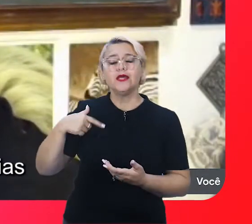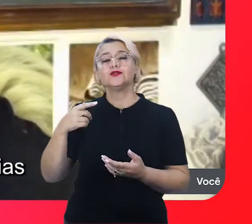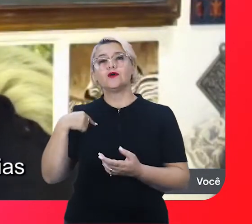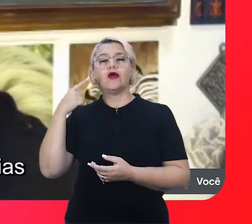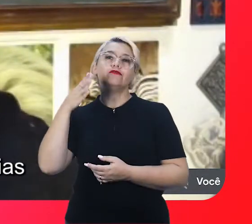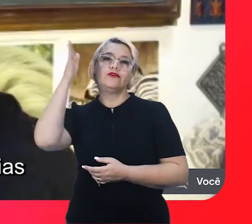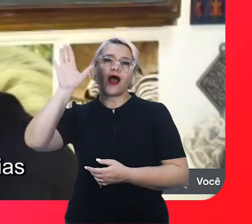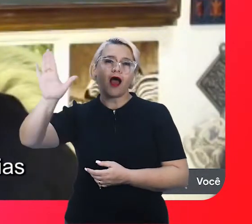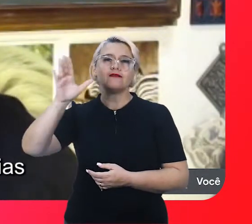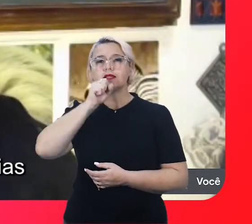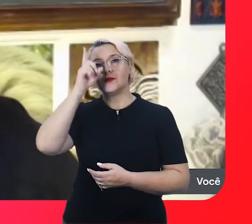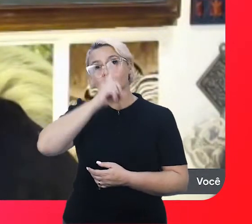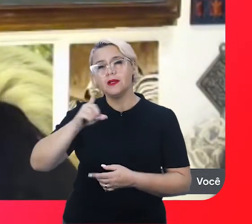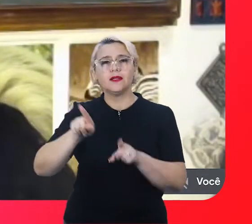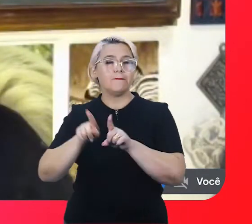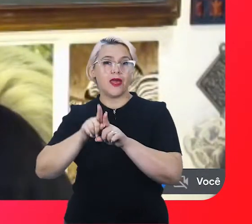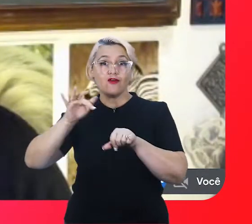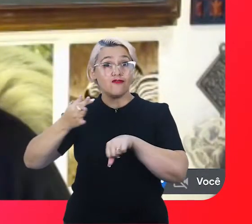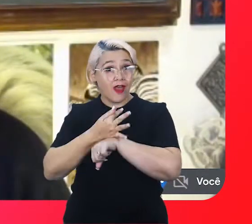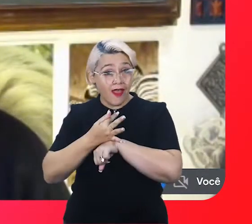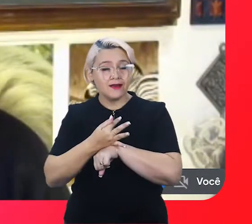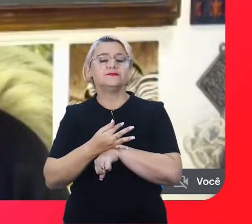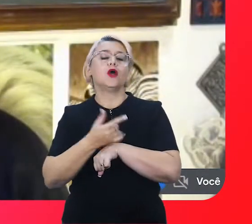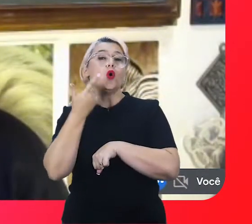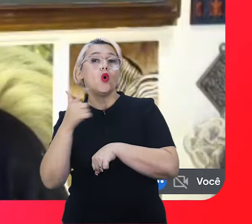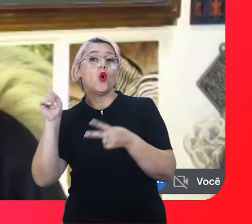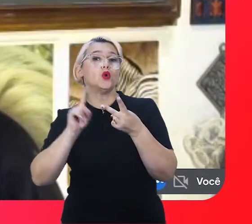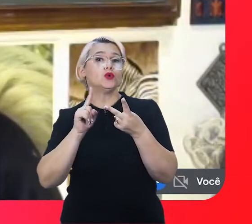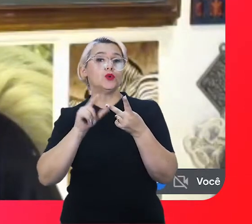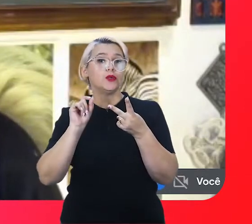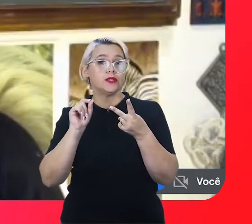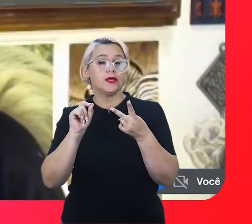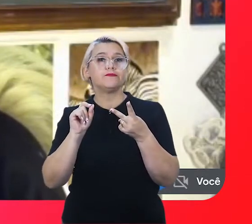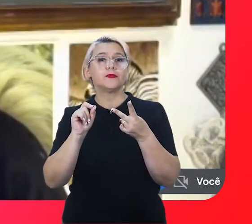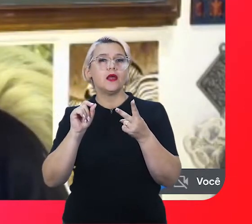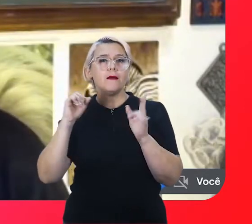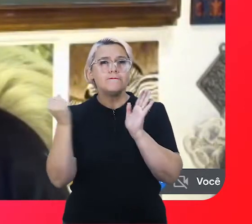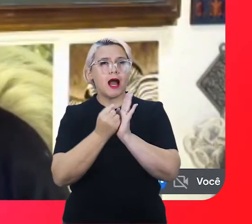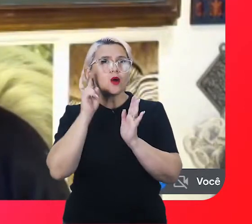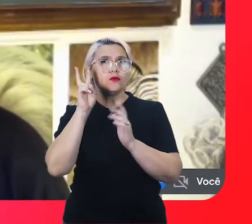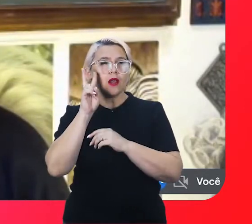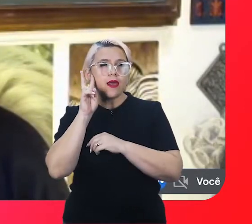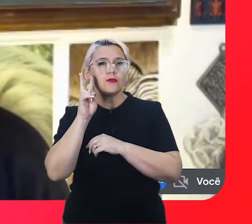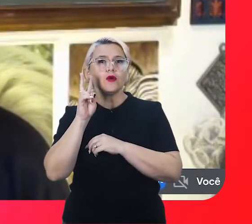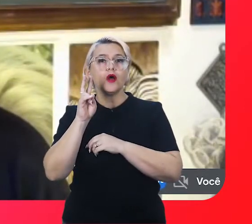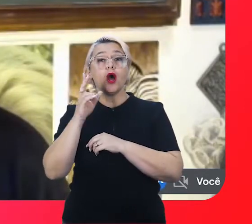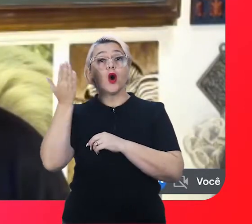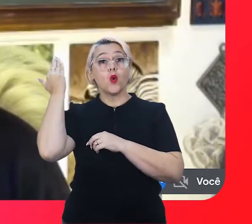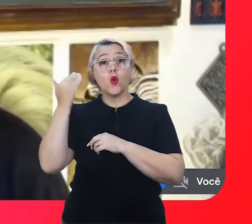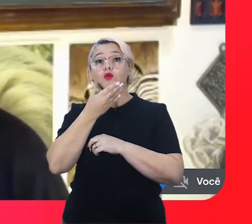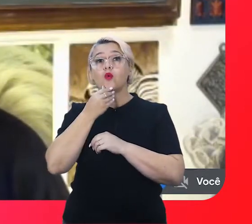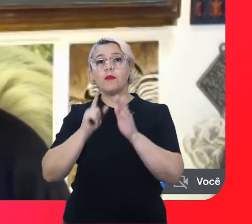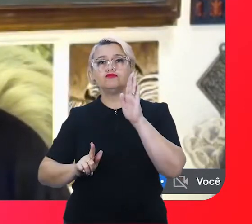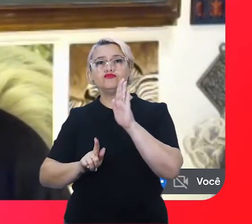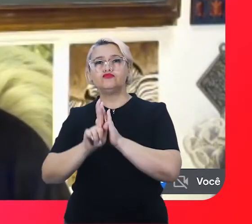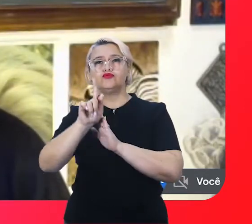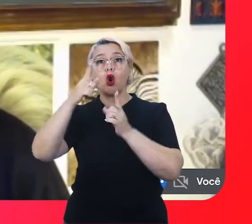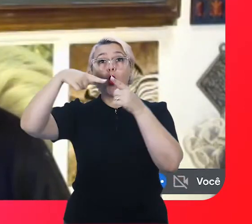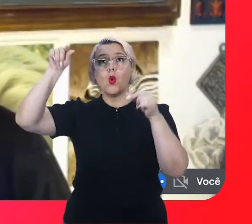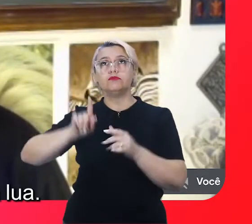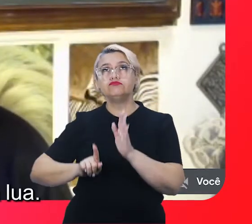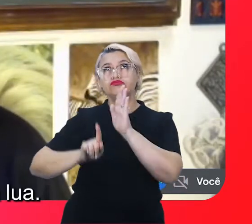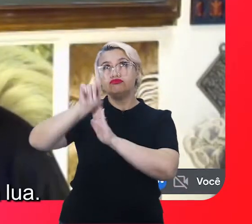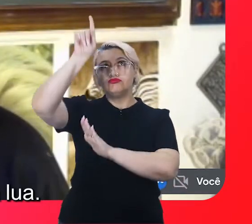férias lá. E uma outra imagem que eu tenho muito importante foi quando o homem chegou à Lua, né? Que eu tinha 11 anos, morava no